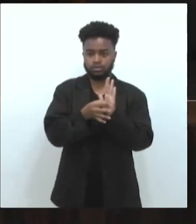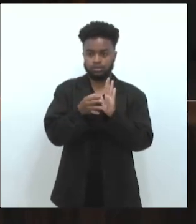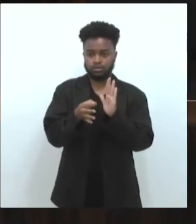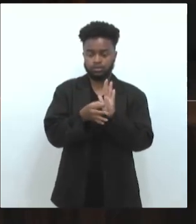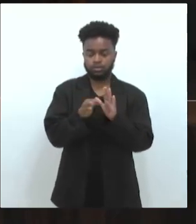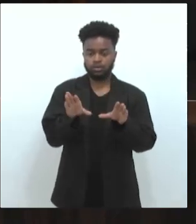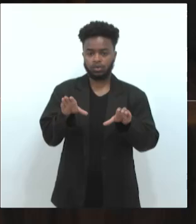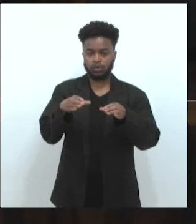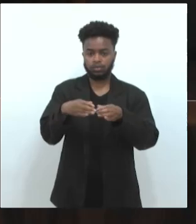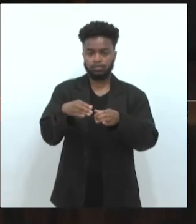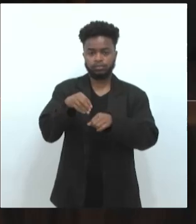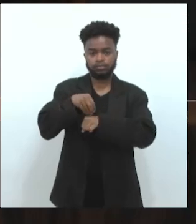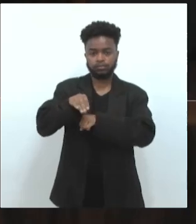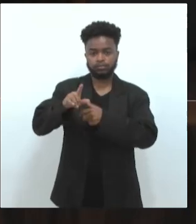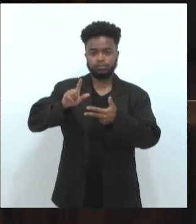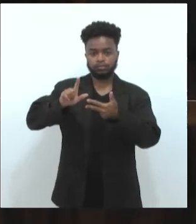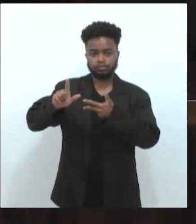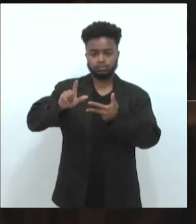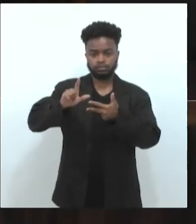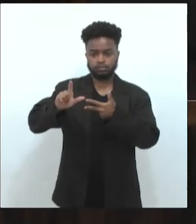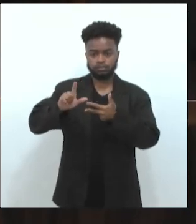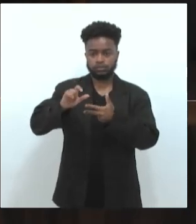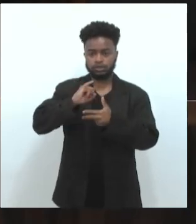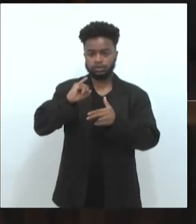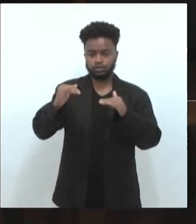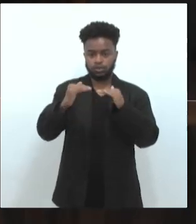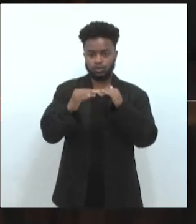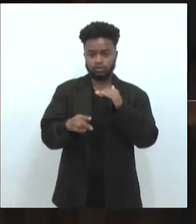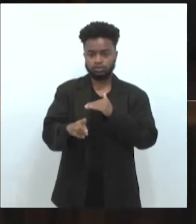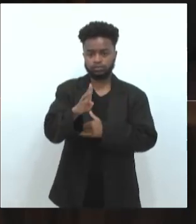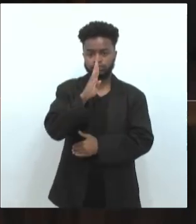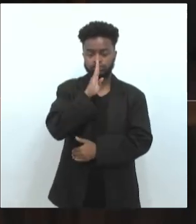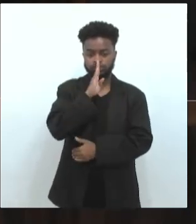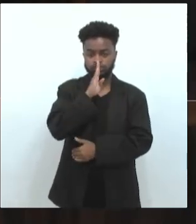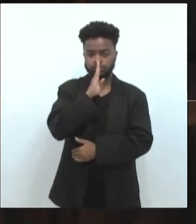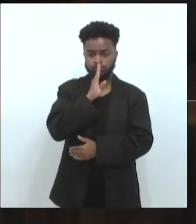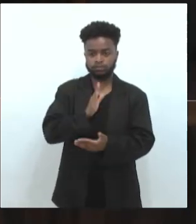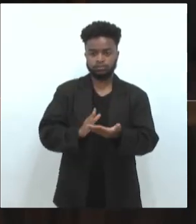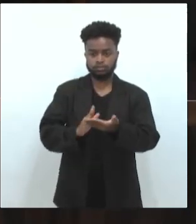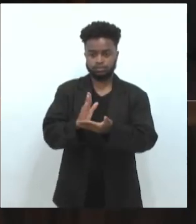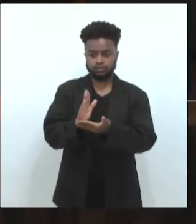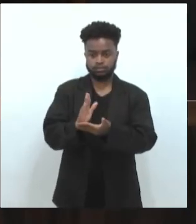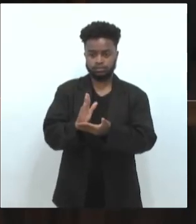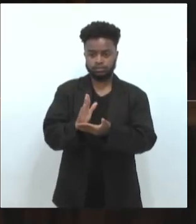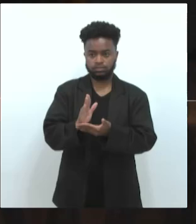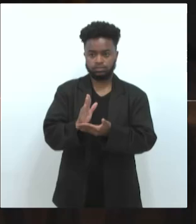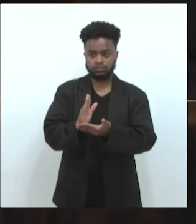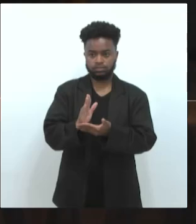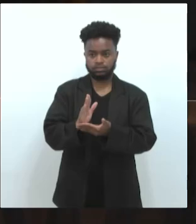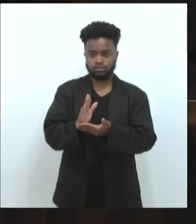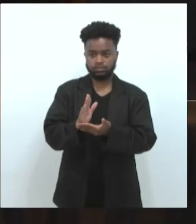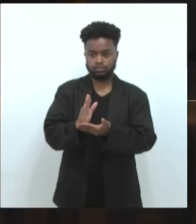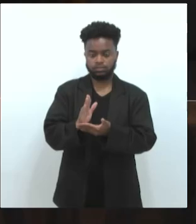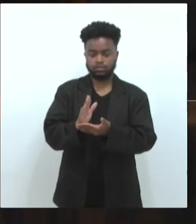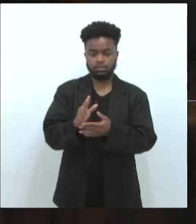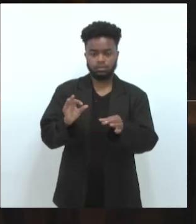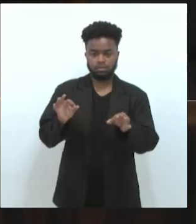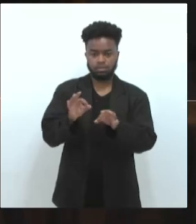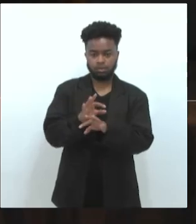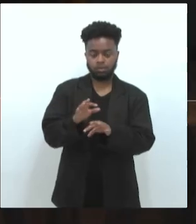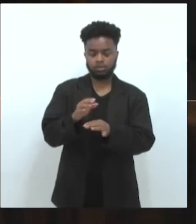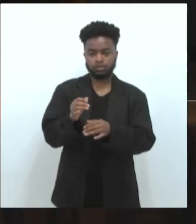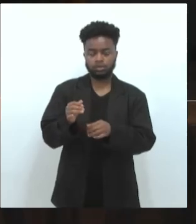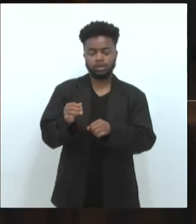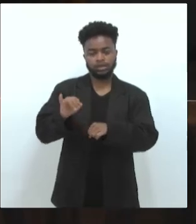da Comissão de Indicação Legislativa. Os senhores que aprovam, permaneçam como estão. Aprovado. Salvo os destaques. Há